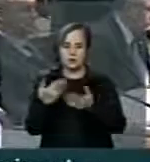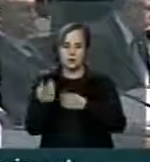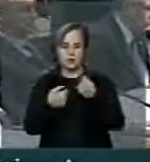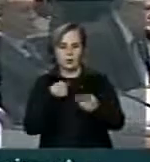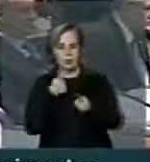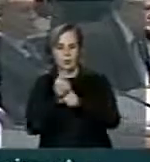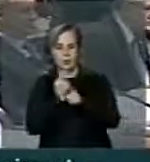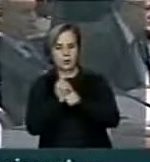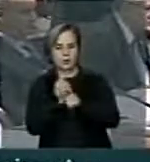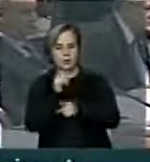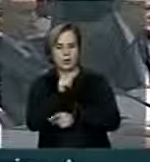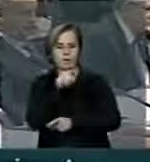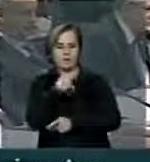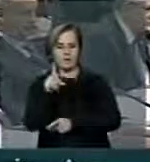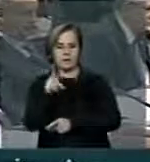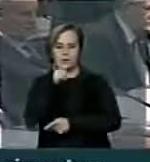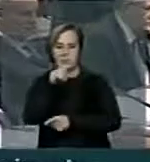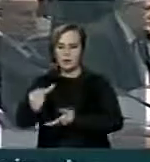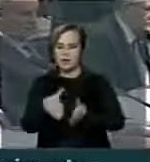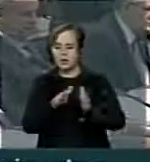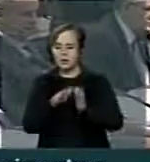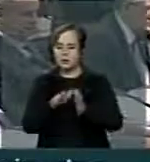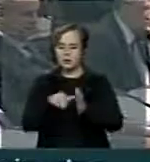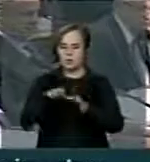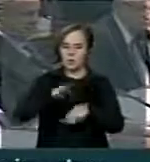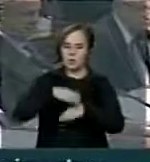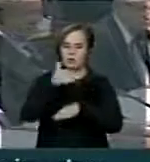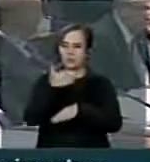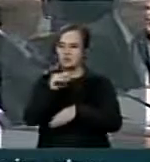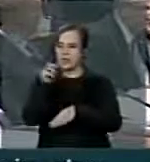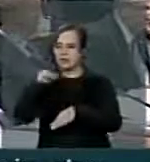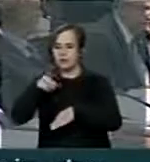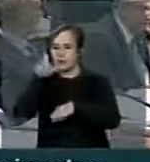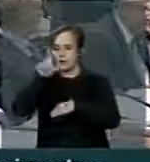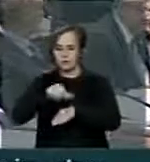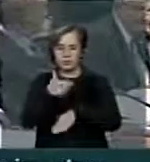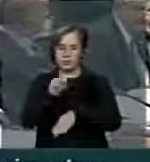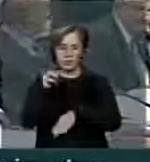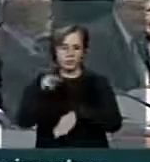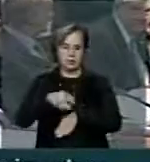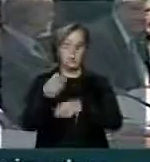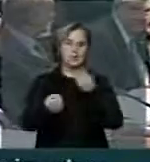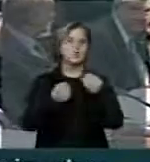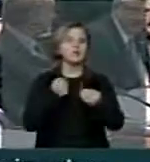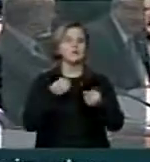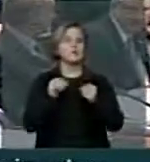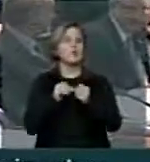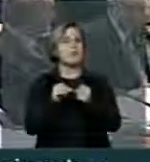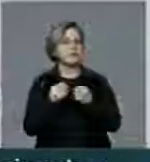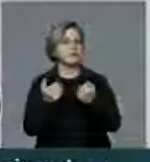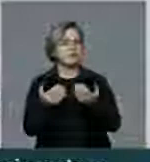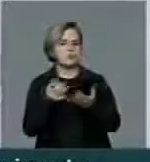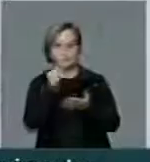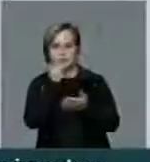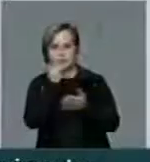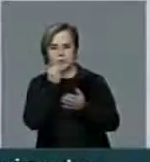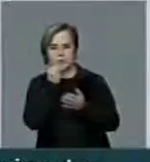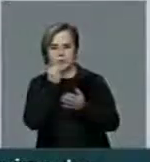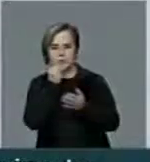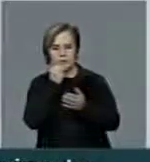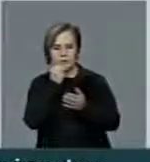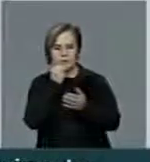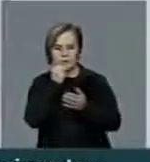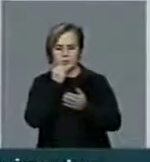PP de rio de menos 10 metros? Deputada Luci, como é que eu faço a escadinha da